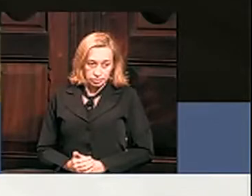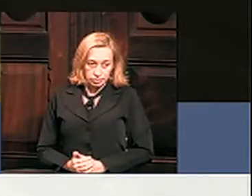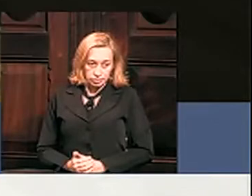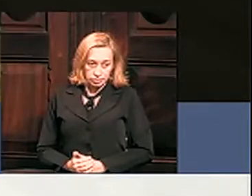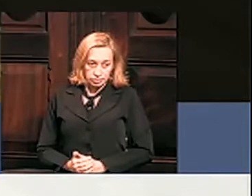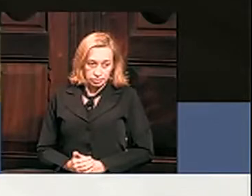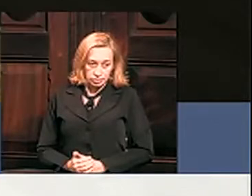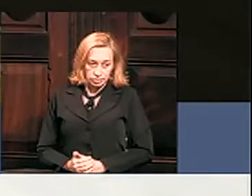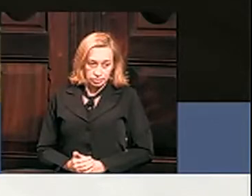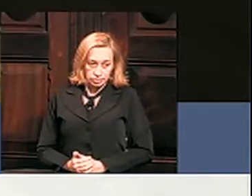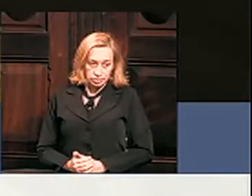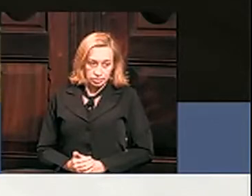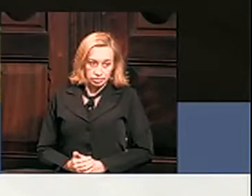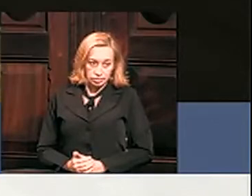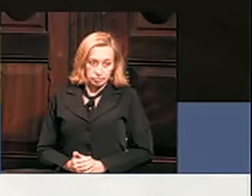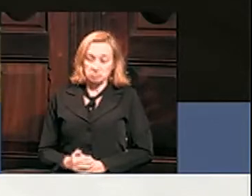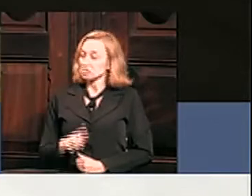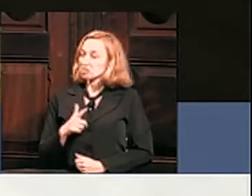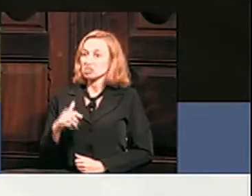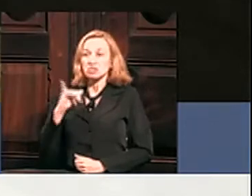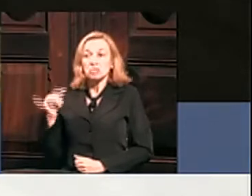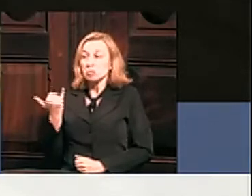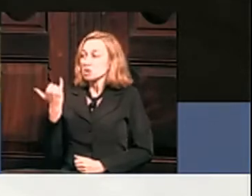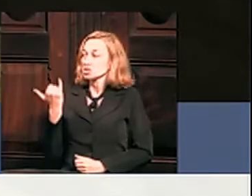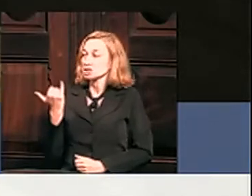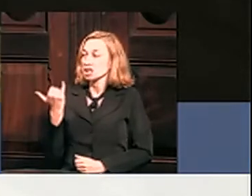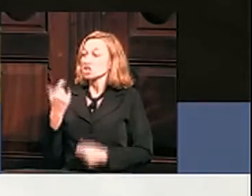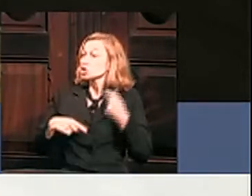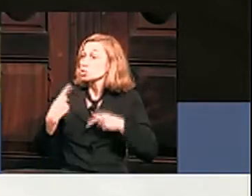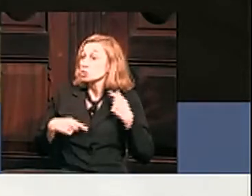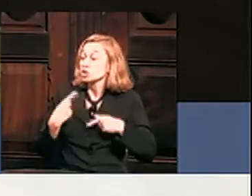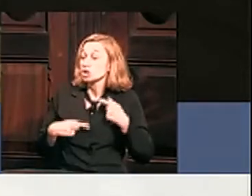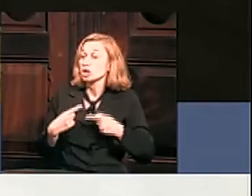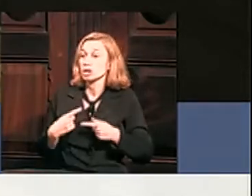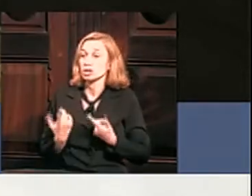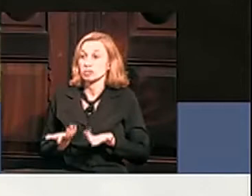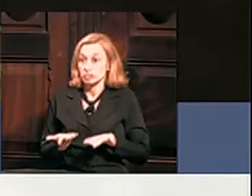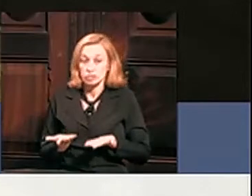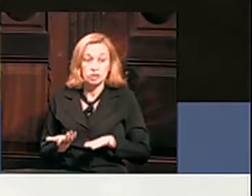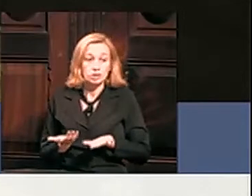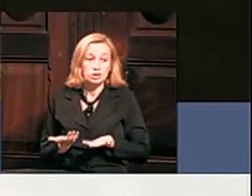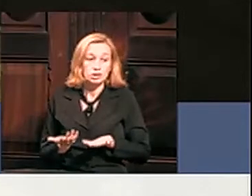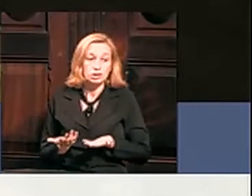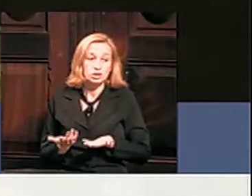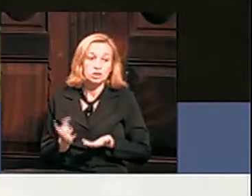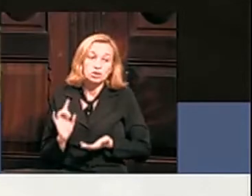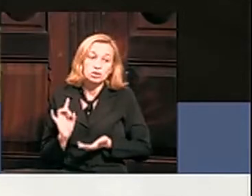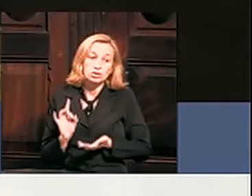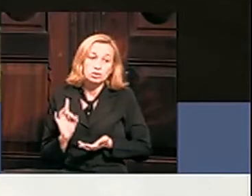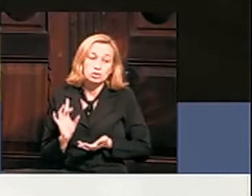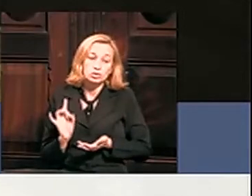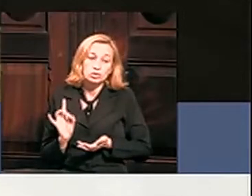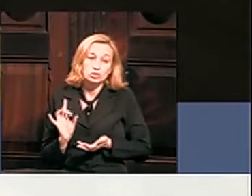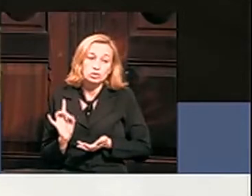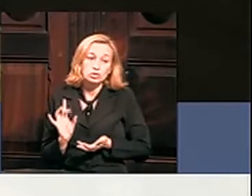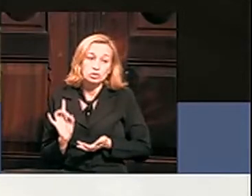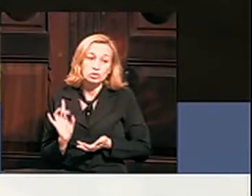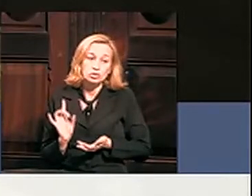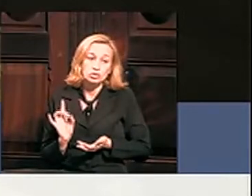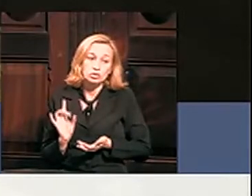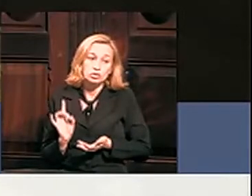Infelizmente, nós não tivemos a oportunidade nem de debater, por conta de sermos somente uma deputada